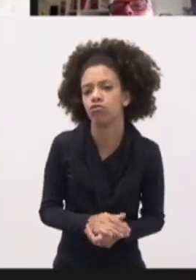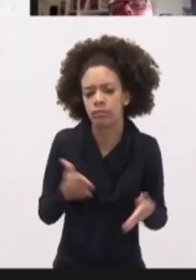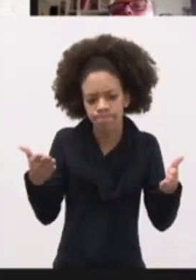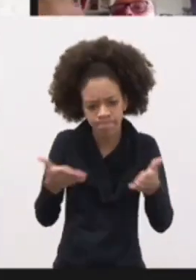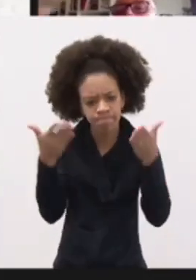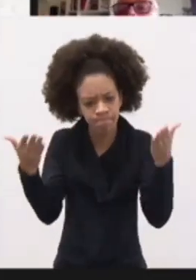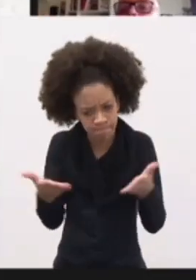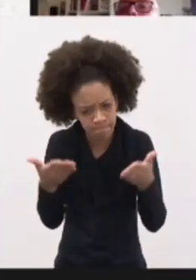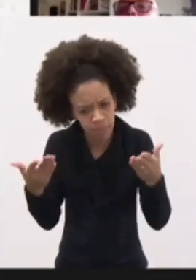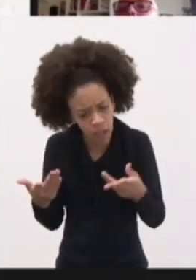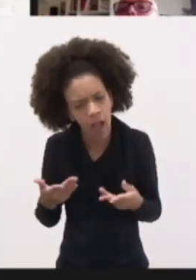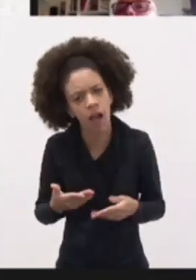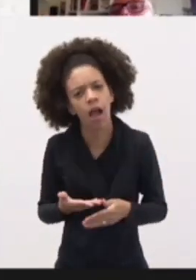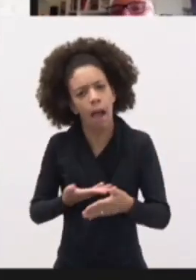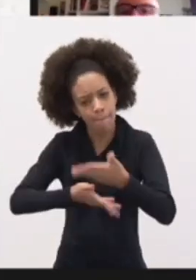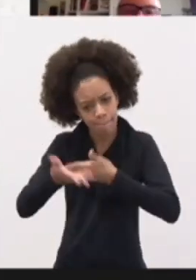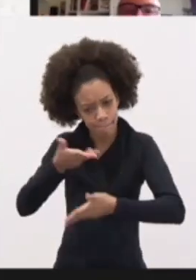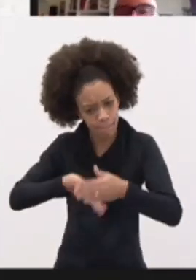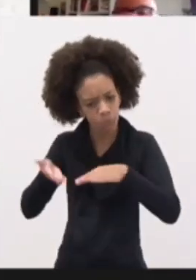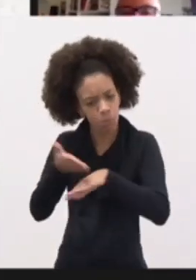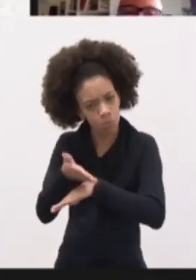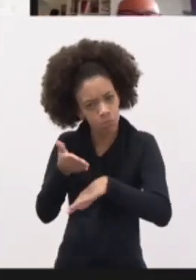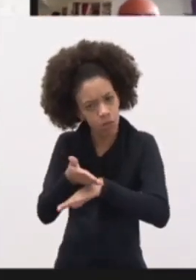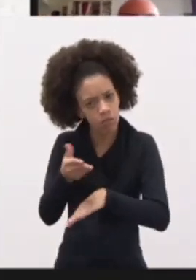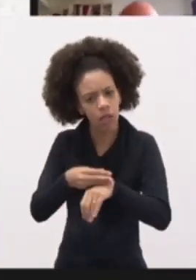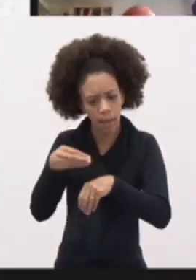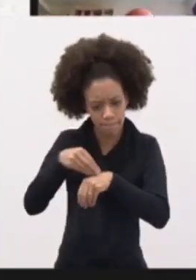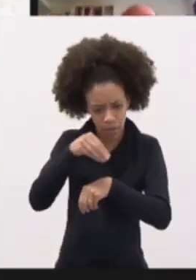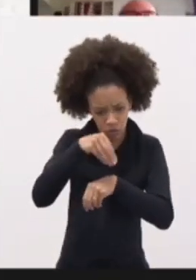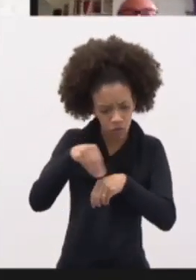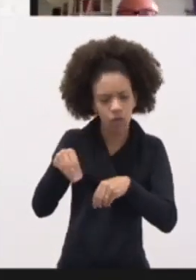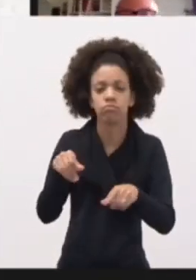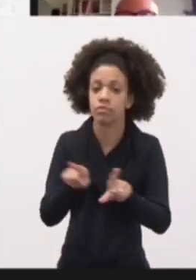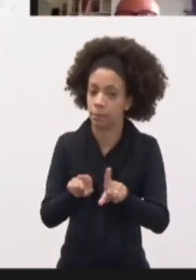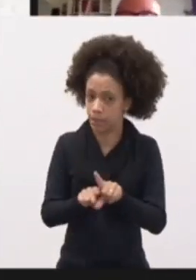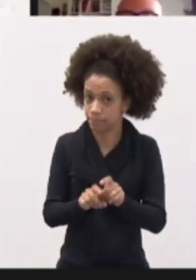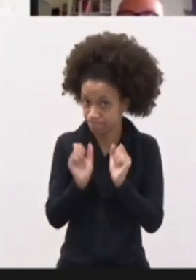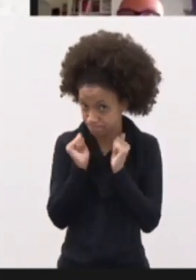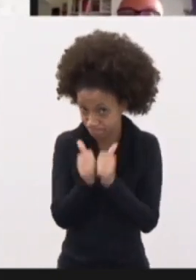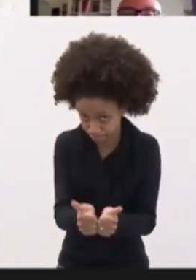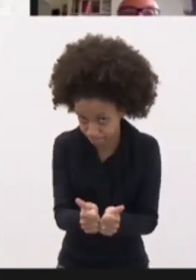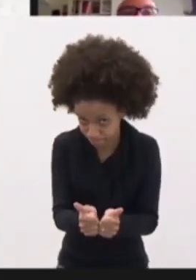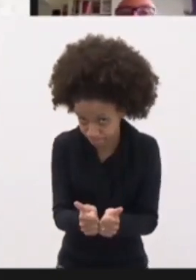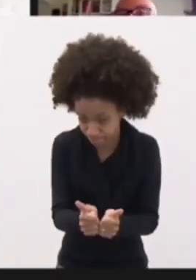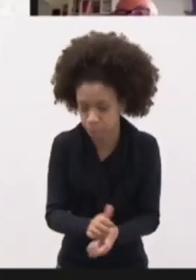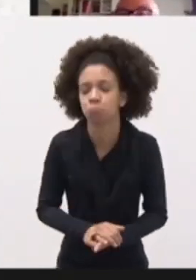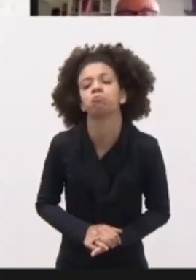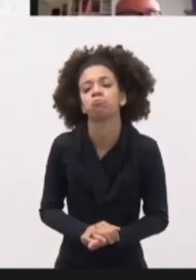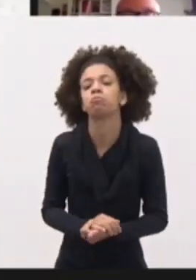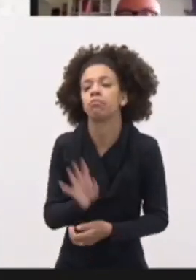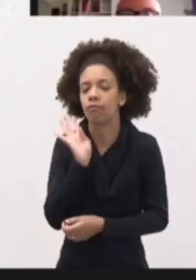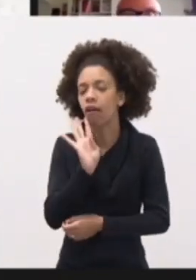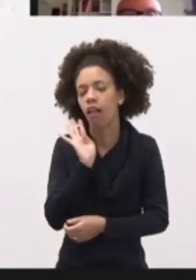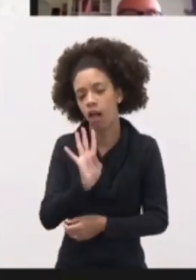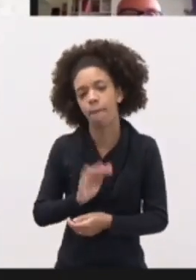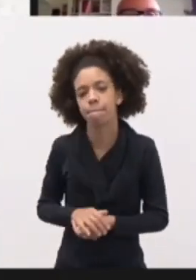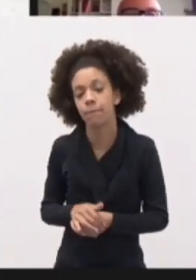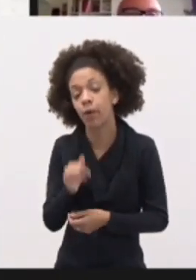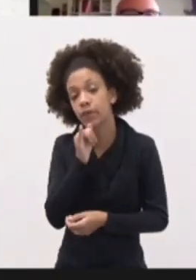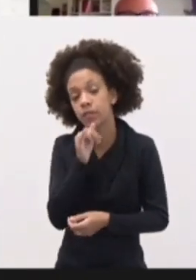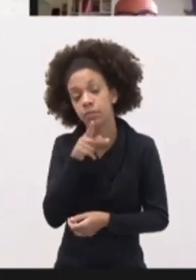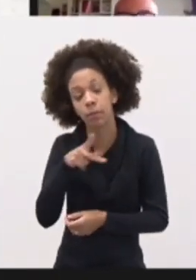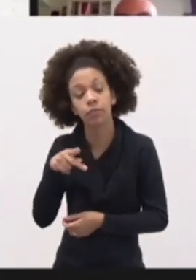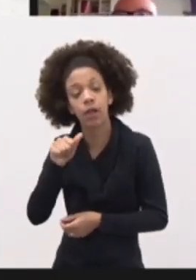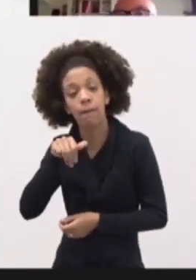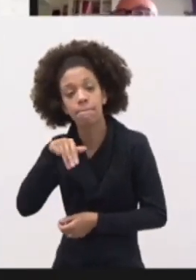o aluno a participar e ele mediando todas as participações, certo? Bacana, esse foi o exemplo da professora